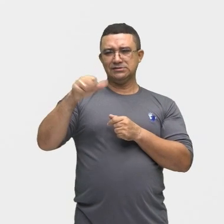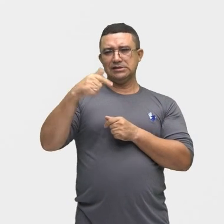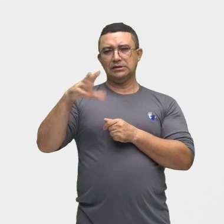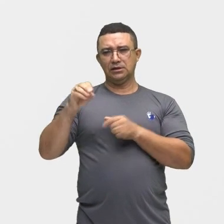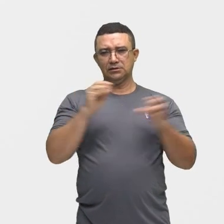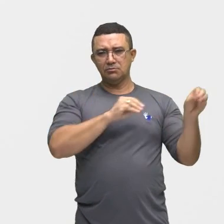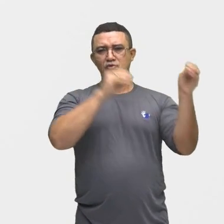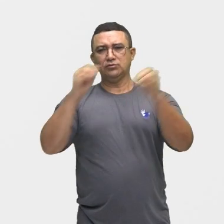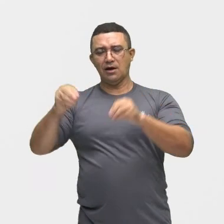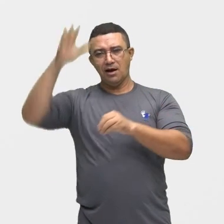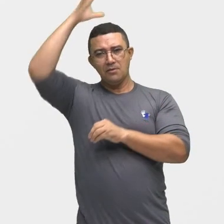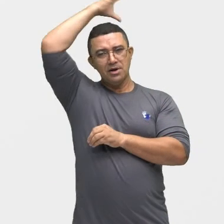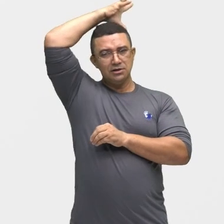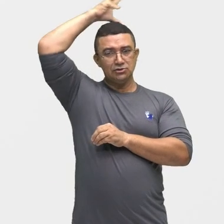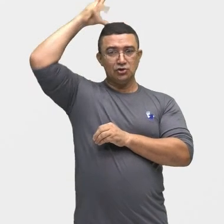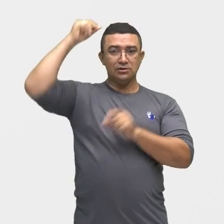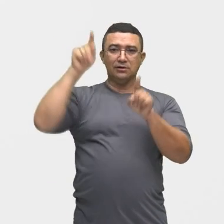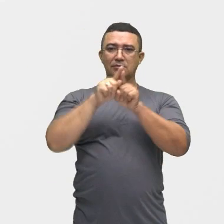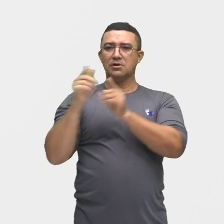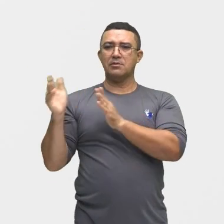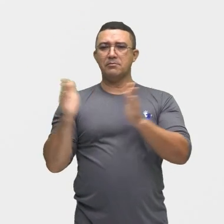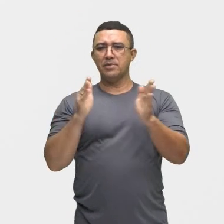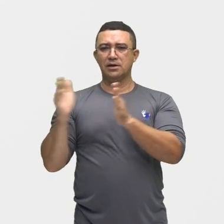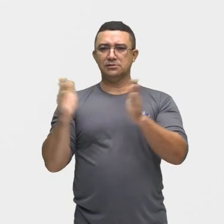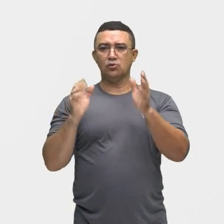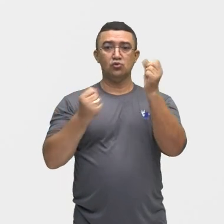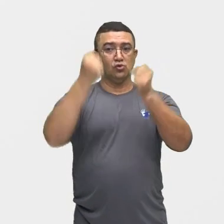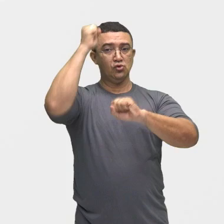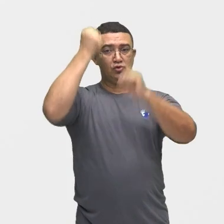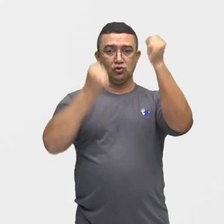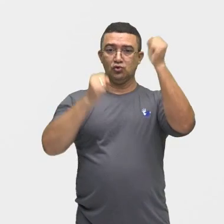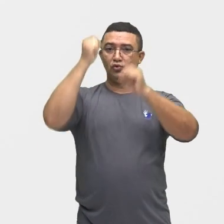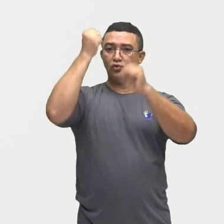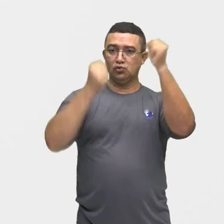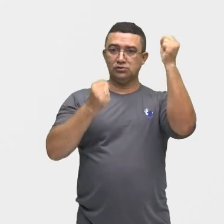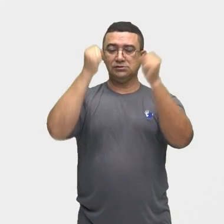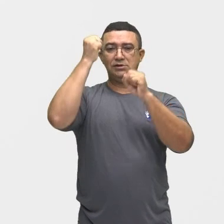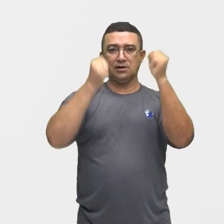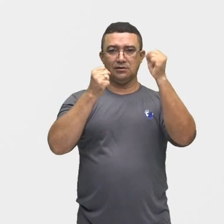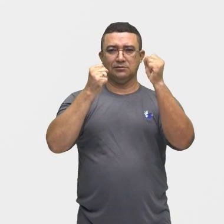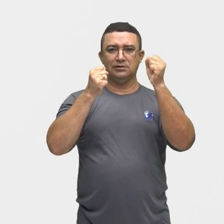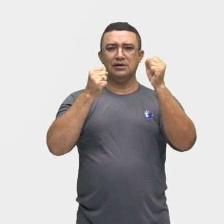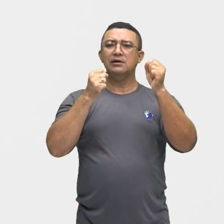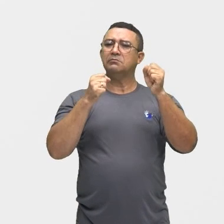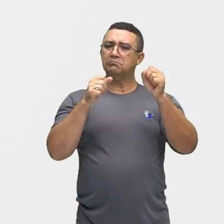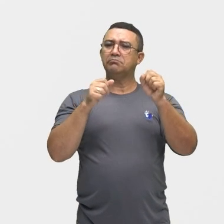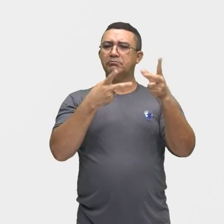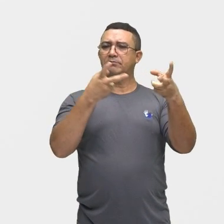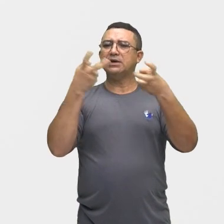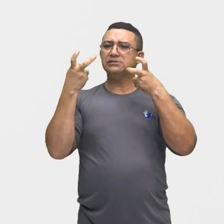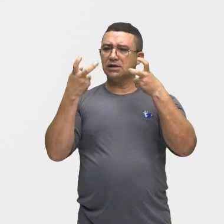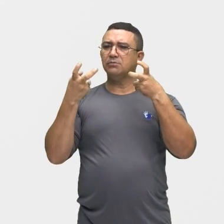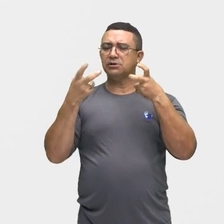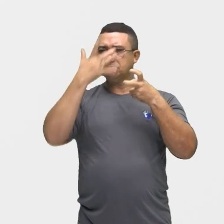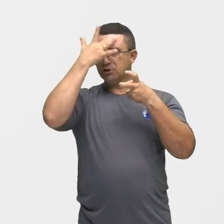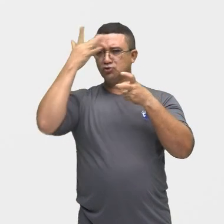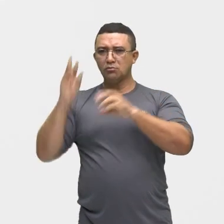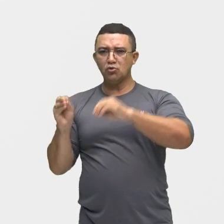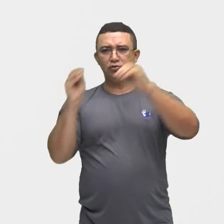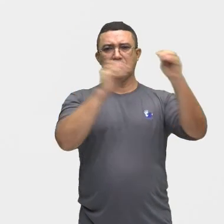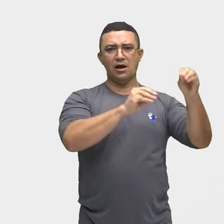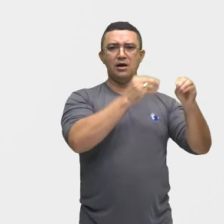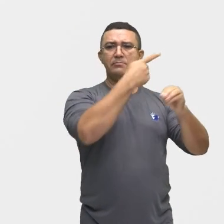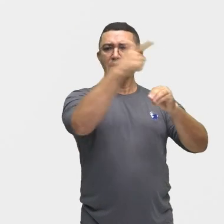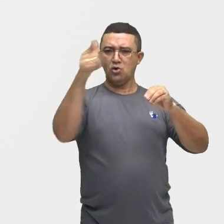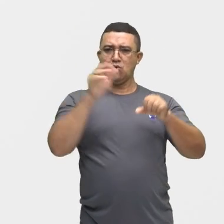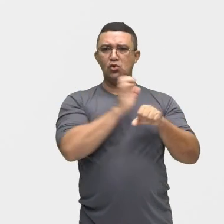70 e também durante o período da industrialização a gente observa esse forte fluxo migratório